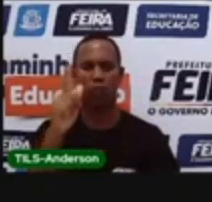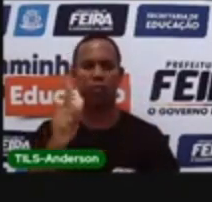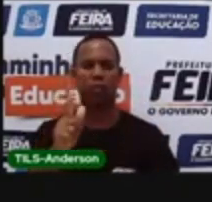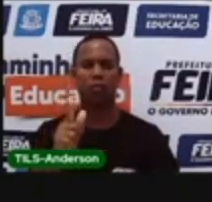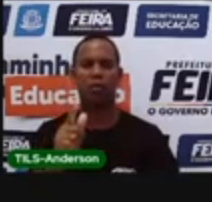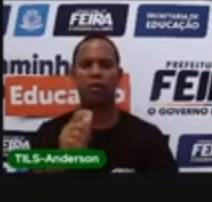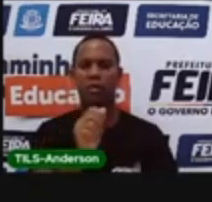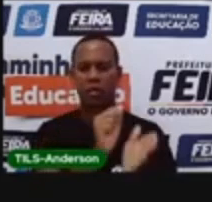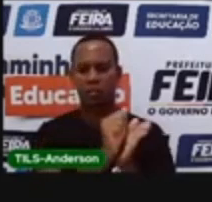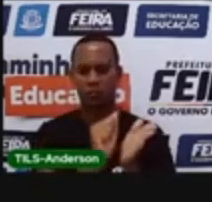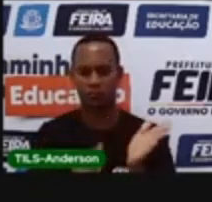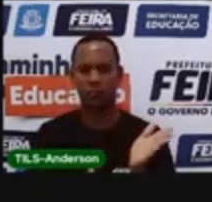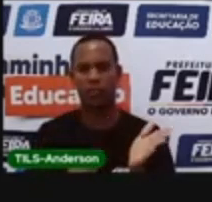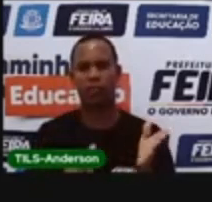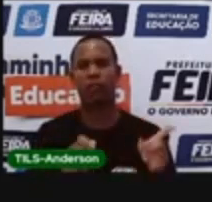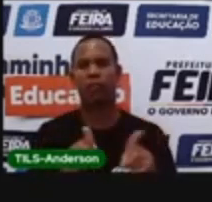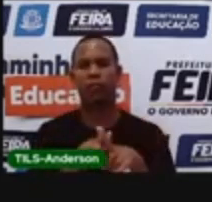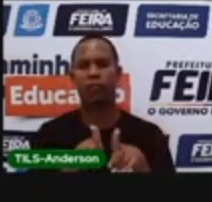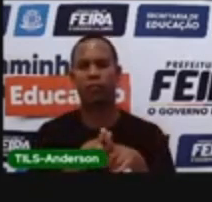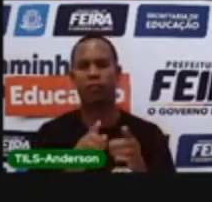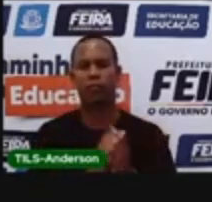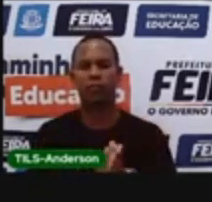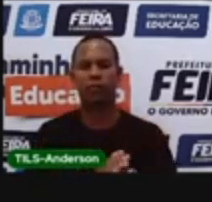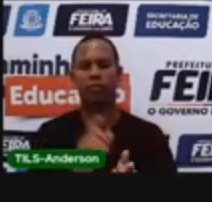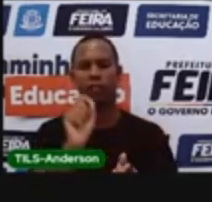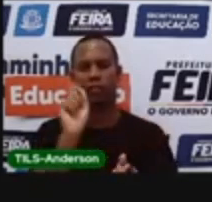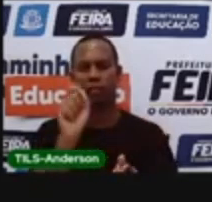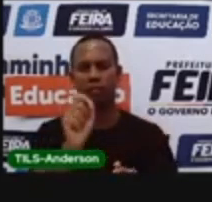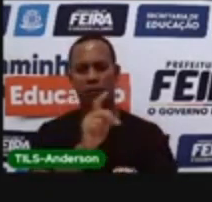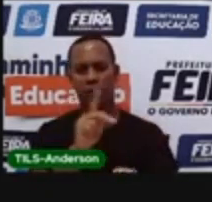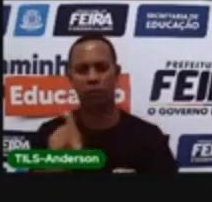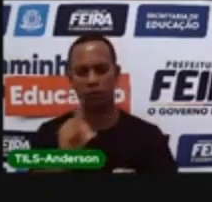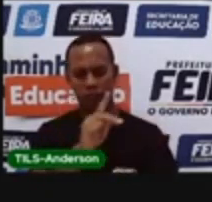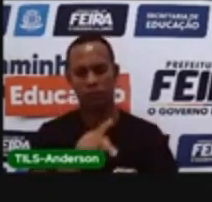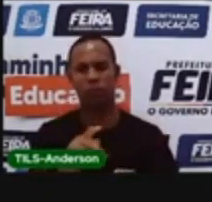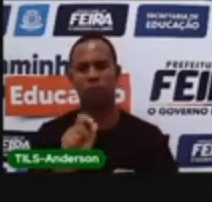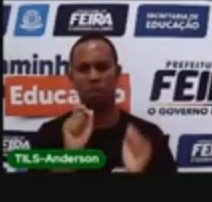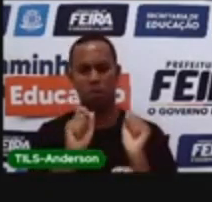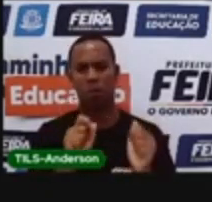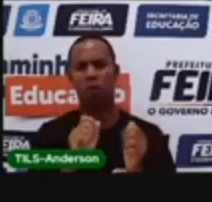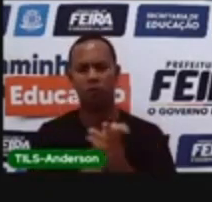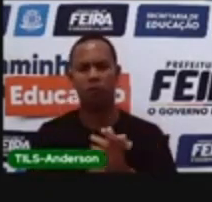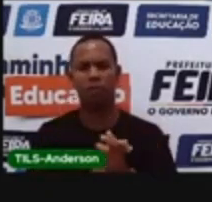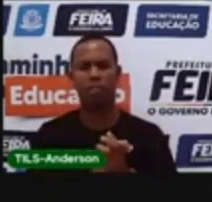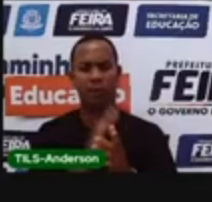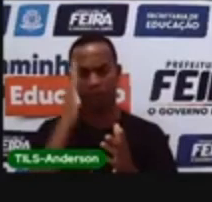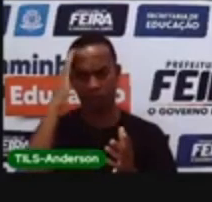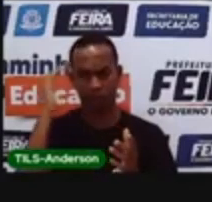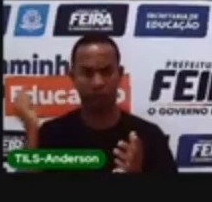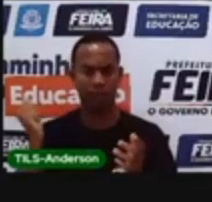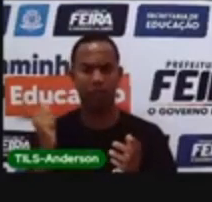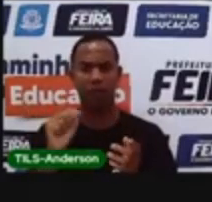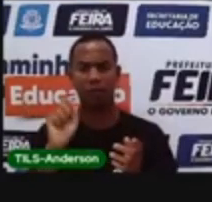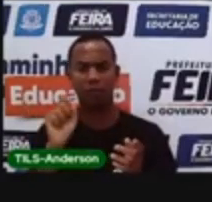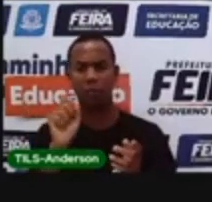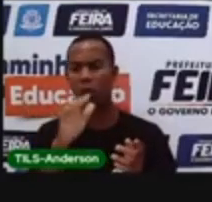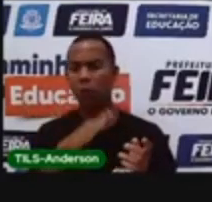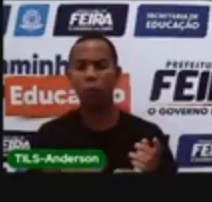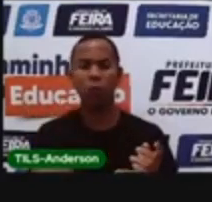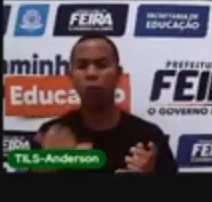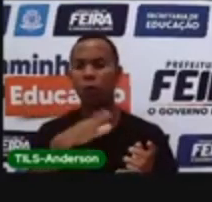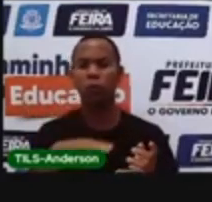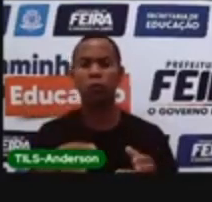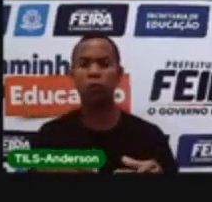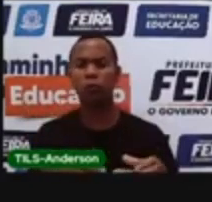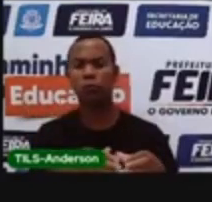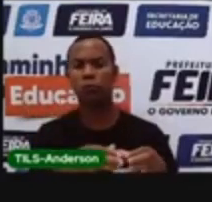as necessidades da turma. E quem é que vai dizer isso? O professor. A Promaria não tem como saber a necessidade de todas as